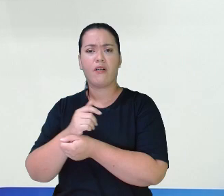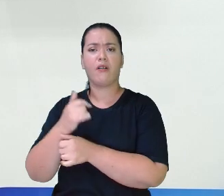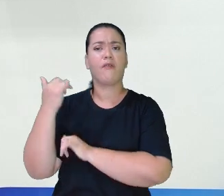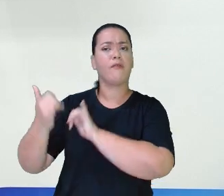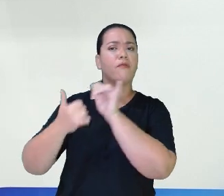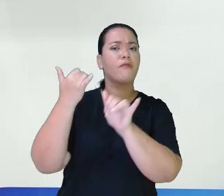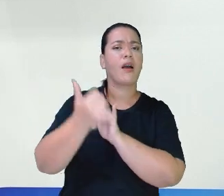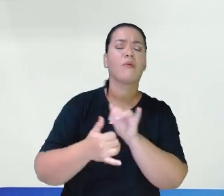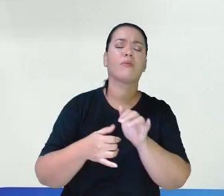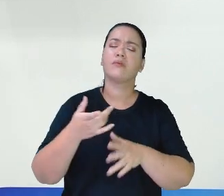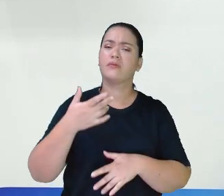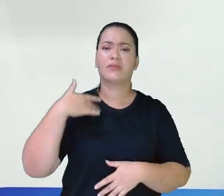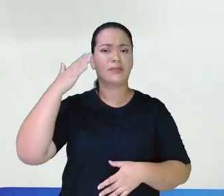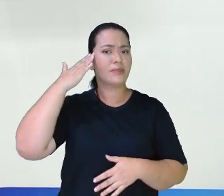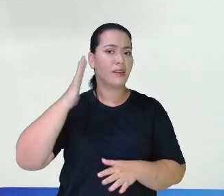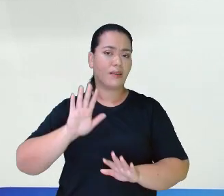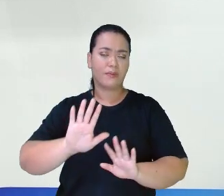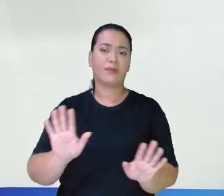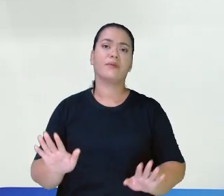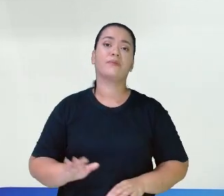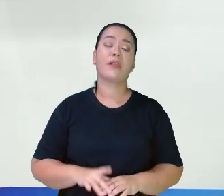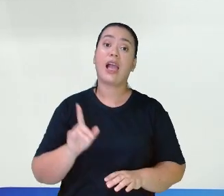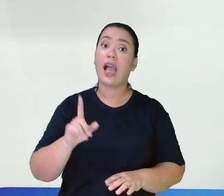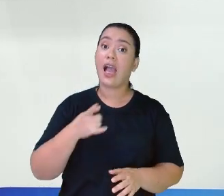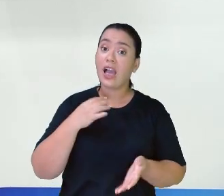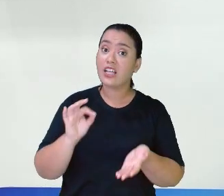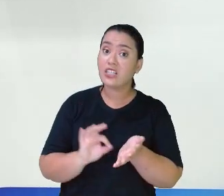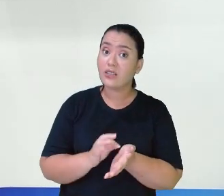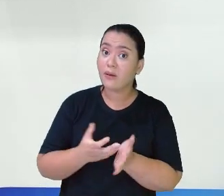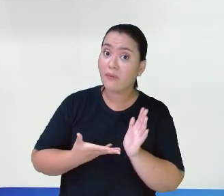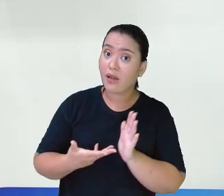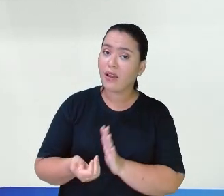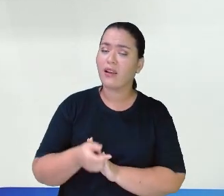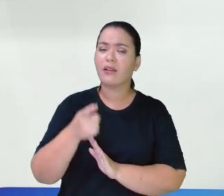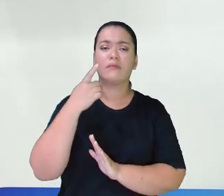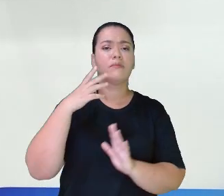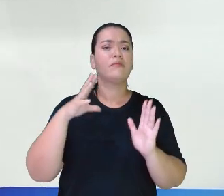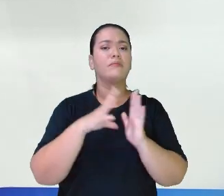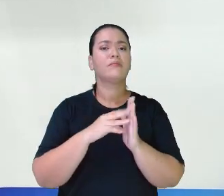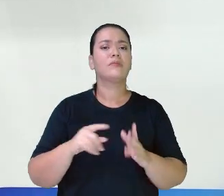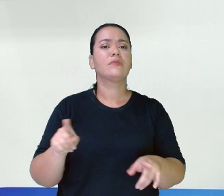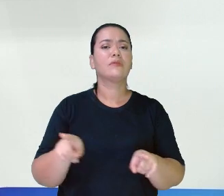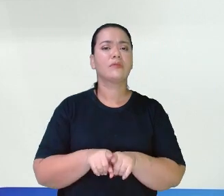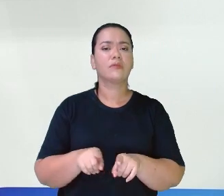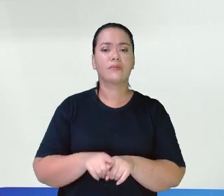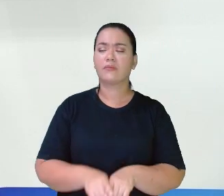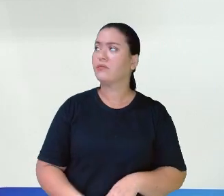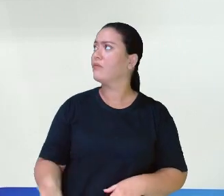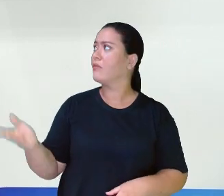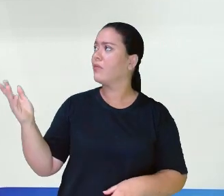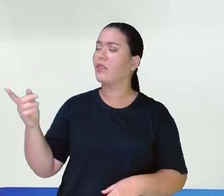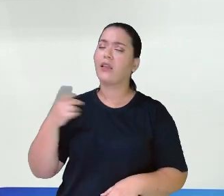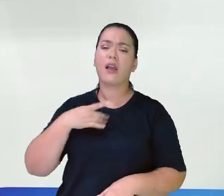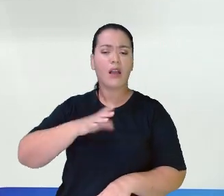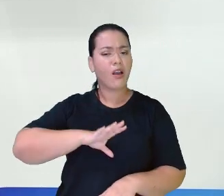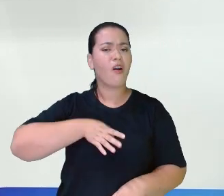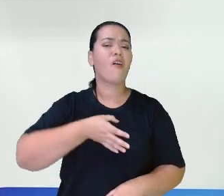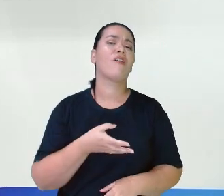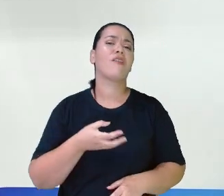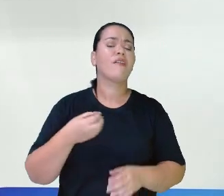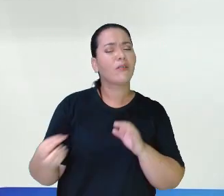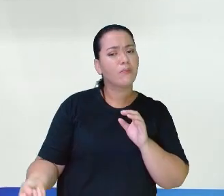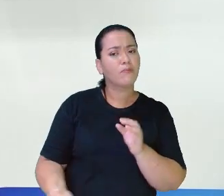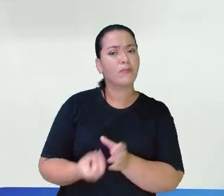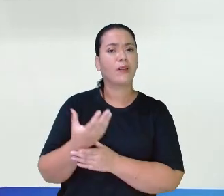Aproveite. Sei que temos escritores maravilhosos, então segue aí o exemplo do colega La Fontaine e vamos ousar, vamos